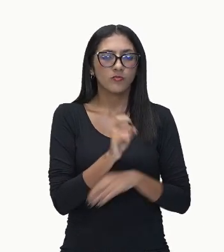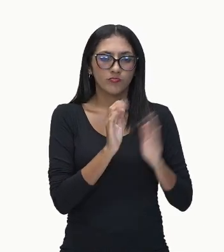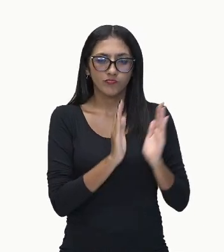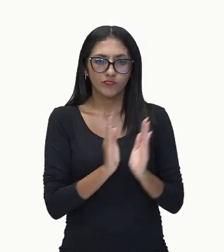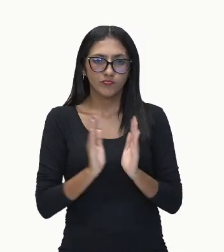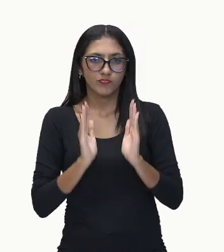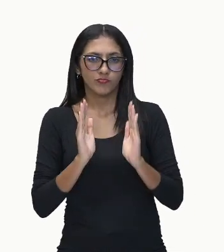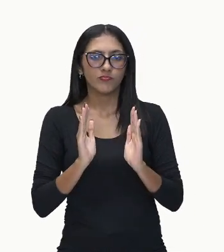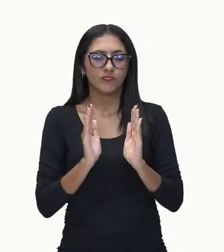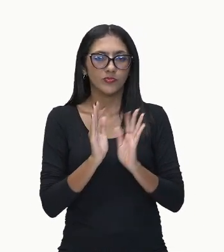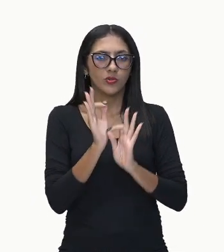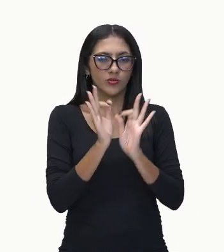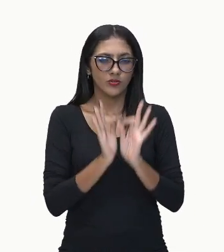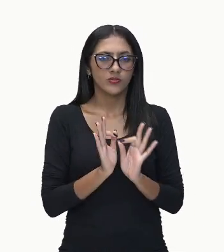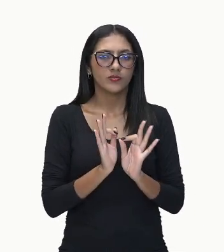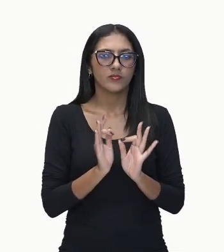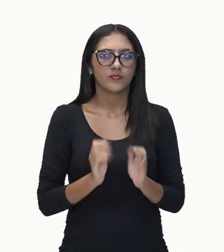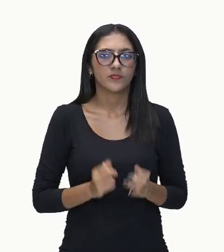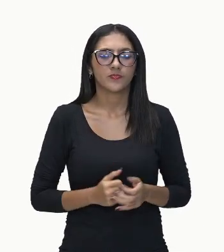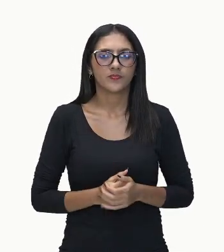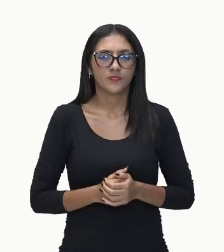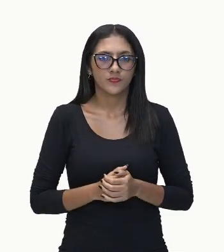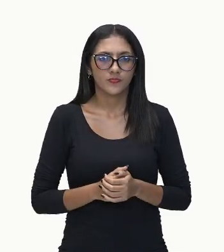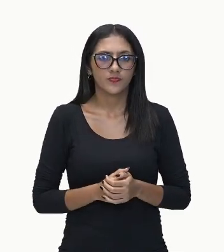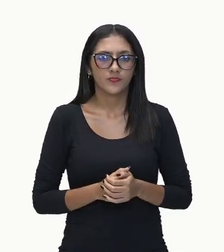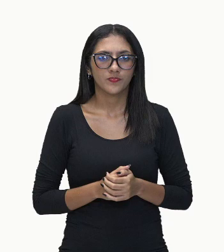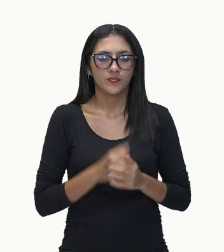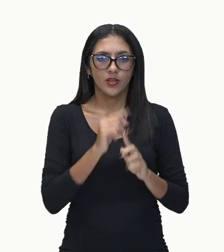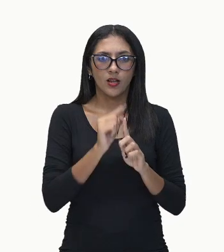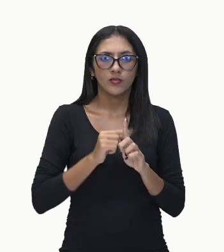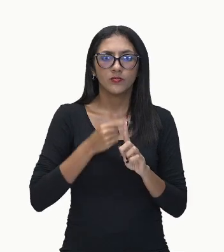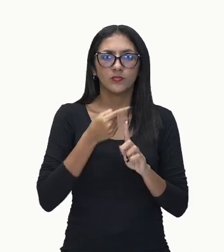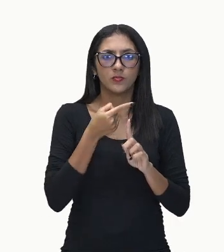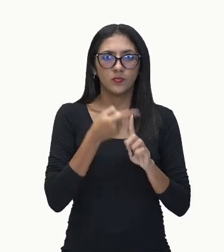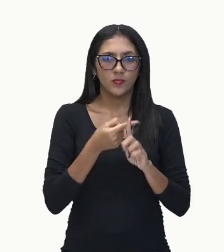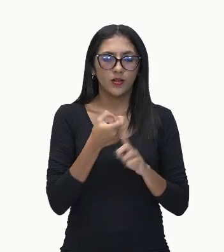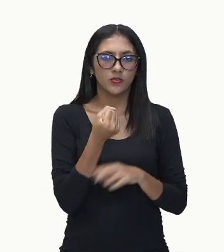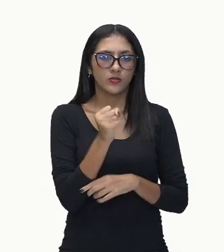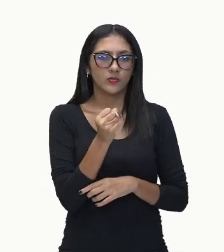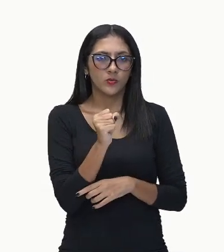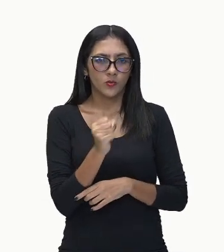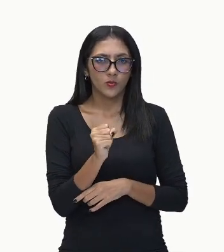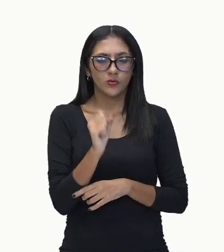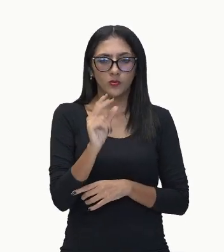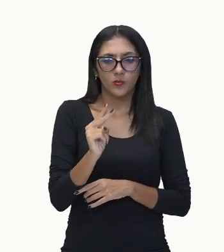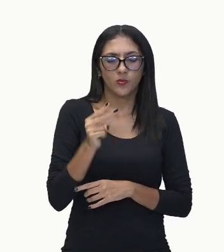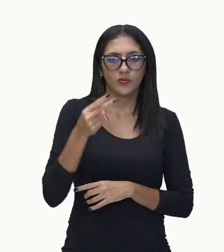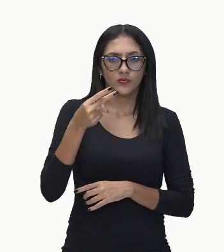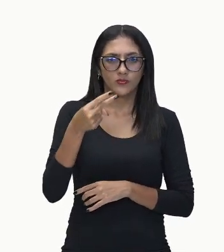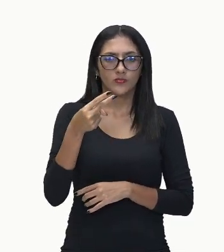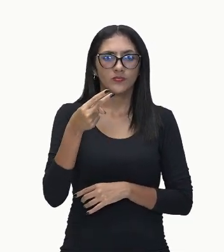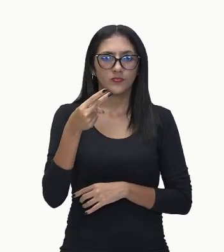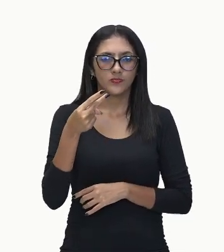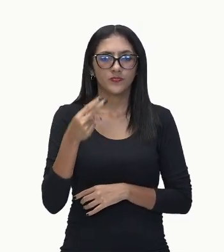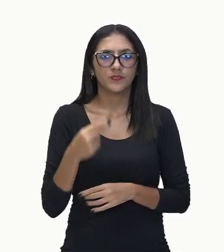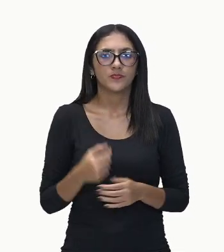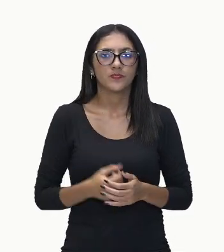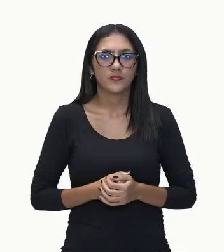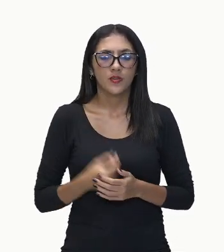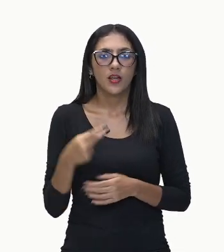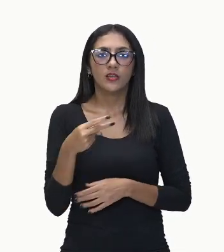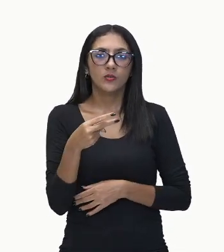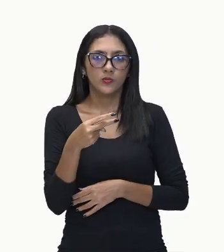Igualdade né mas vamos Completar com quanto com + 8 qu beleza